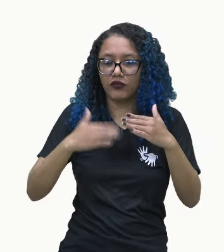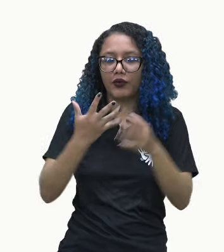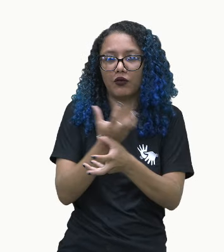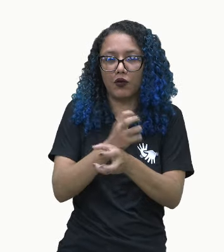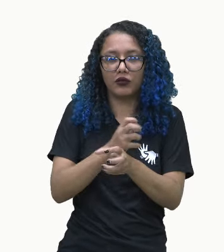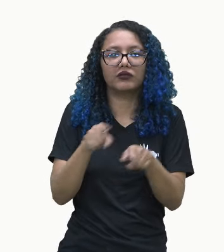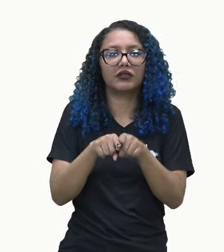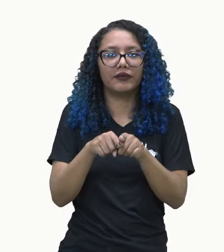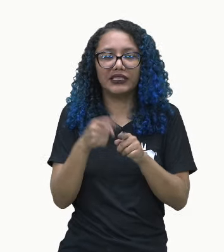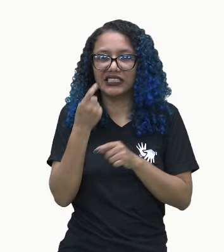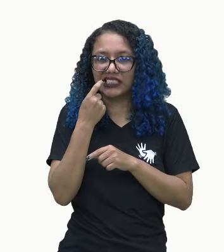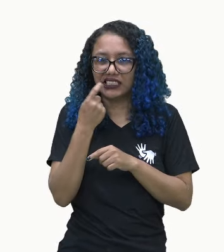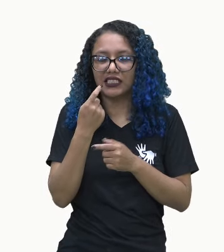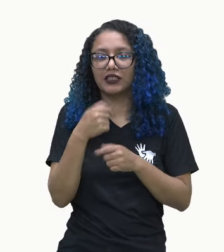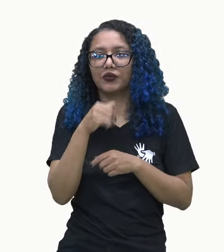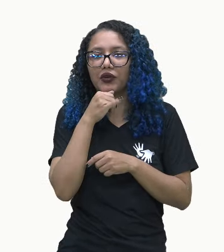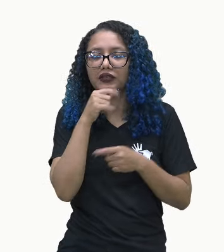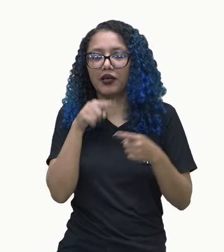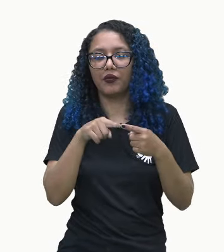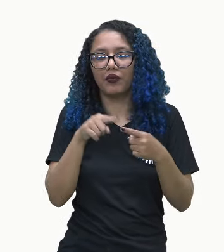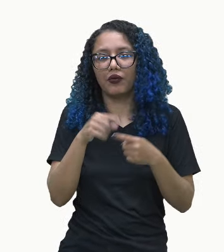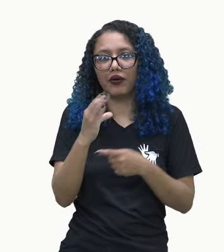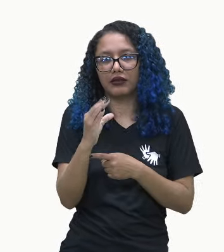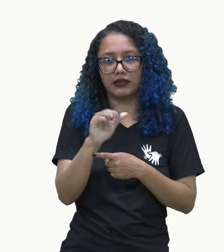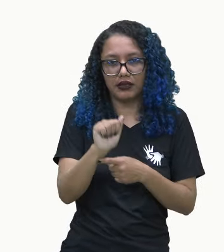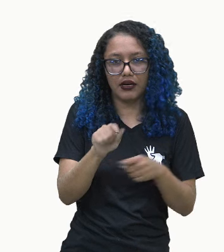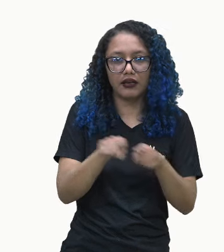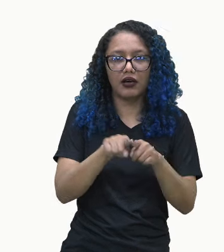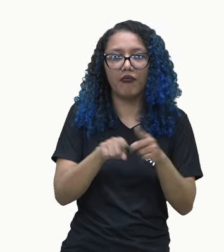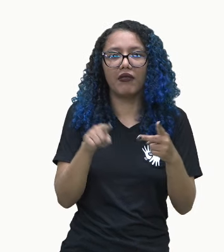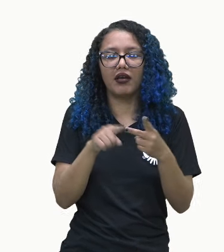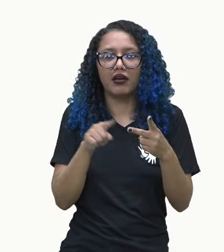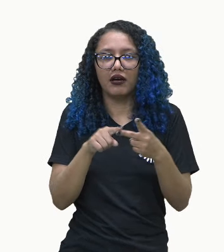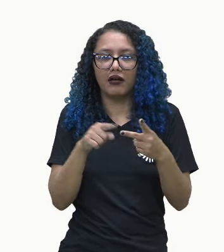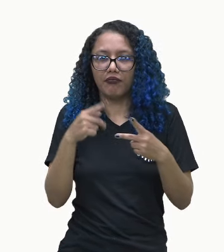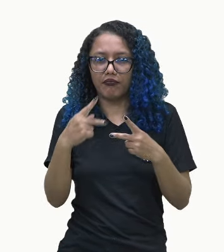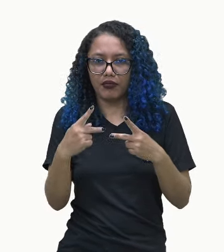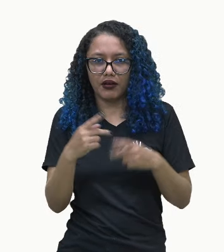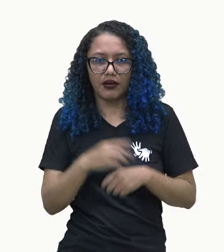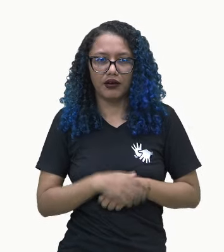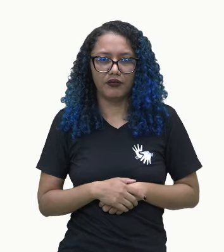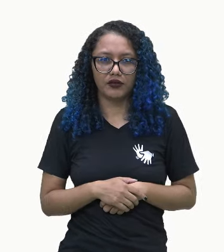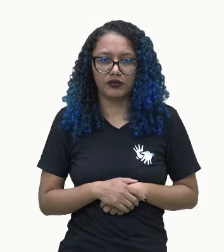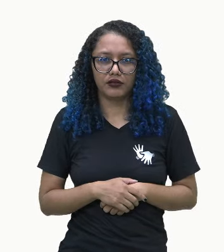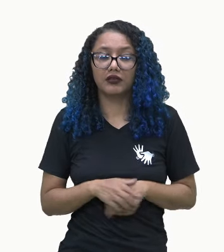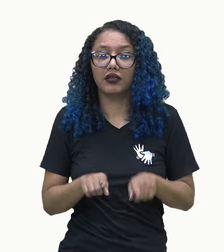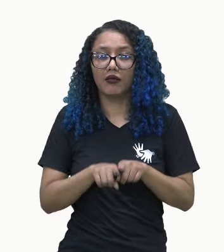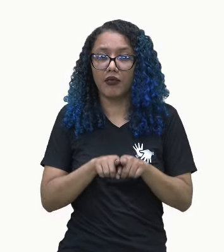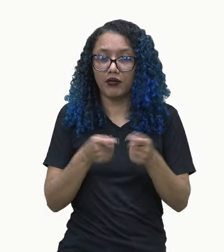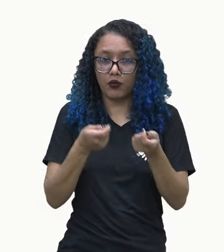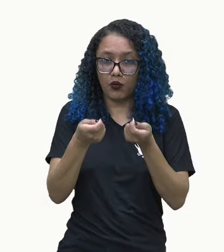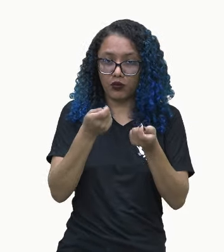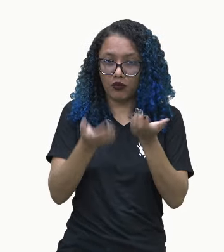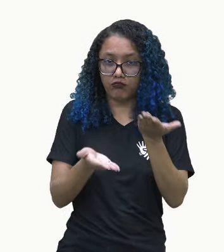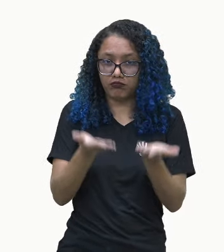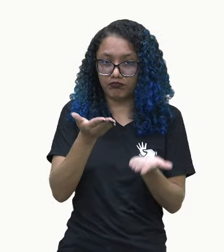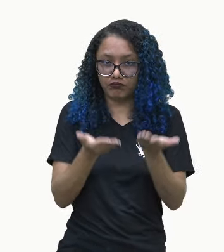então nós temos cálcio e fósforo, tá? Nós temos aí funções na regulação do